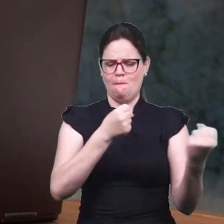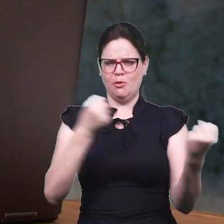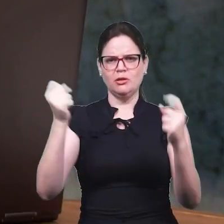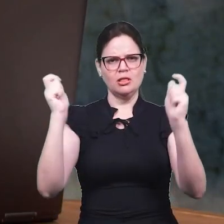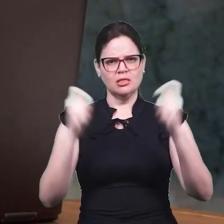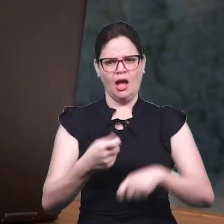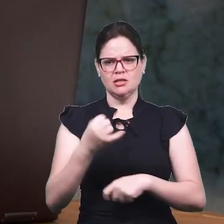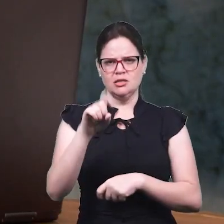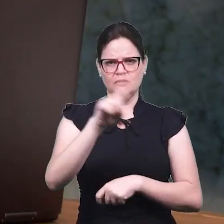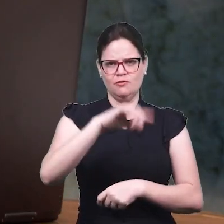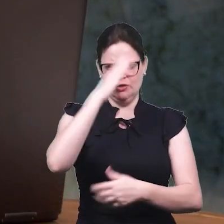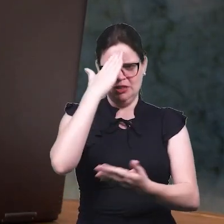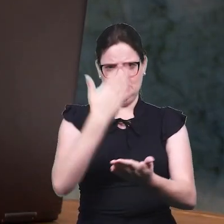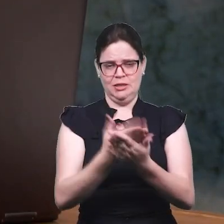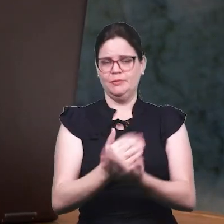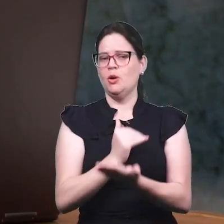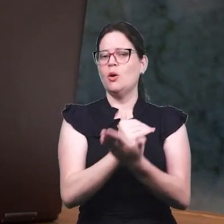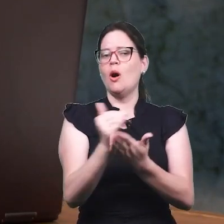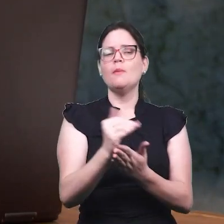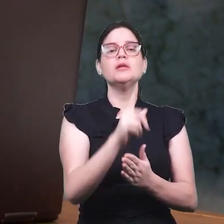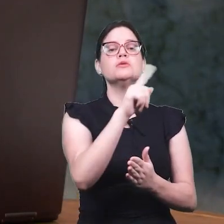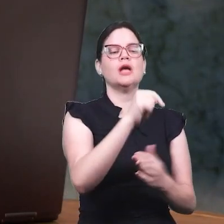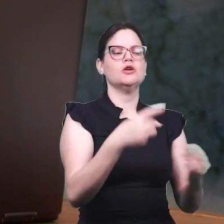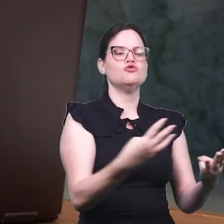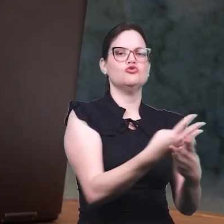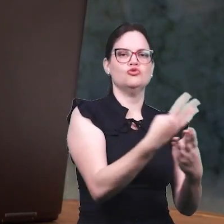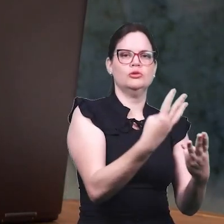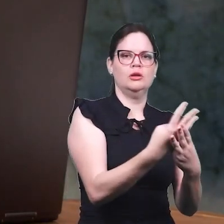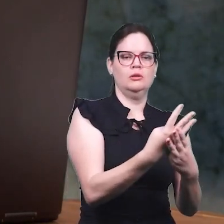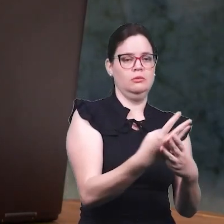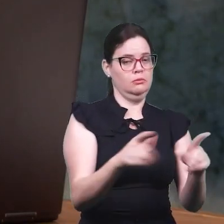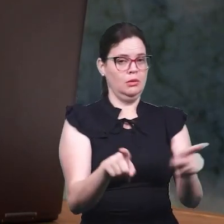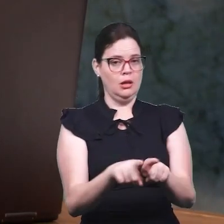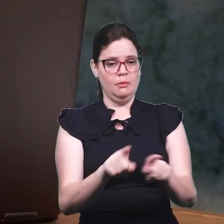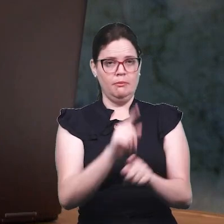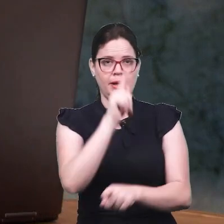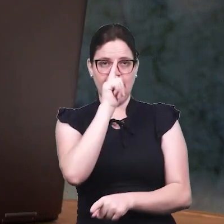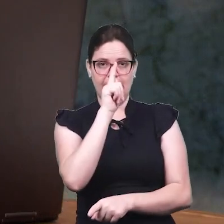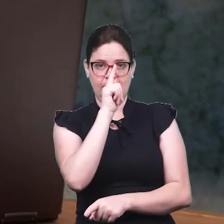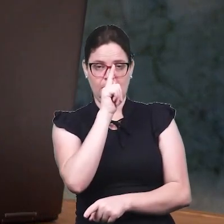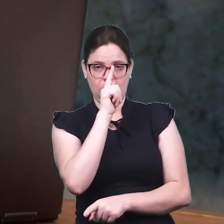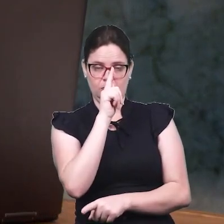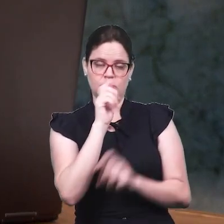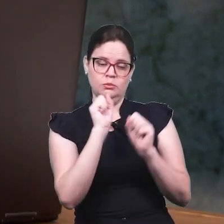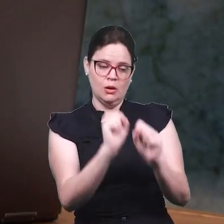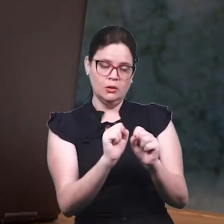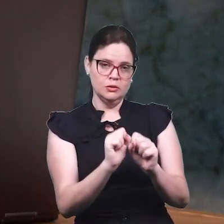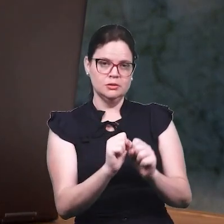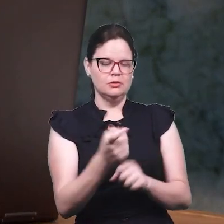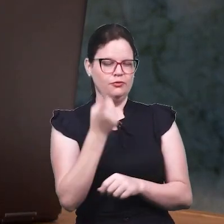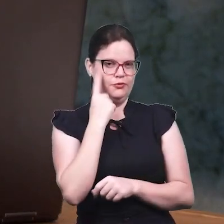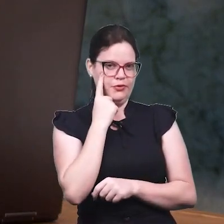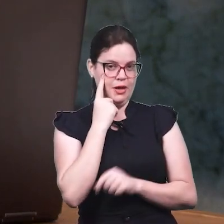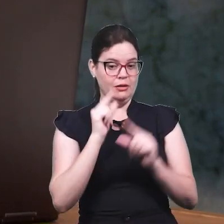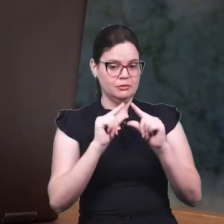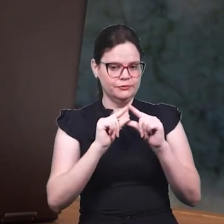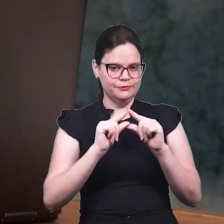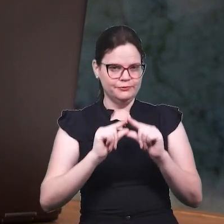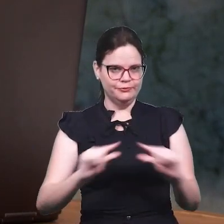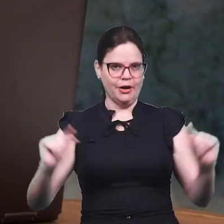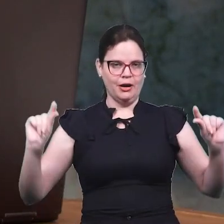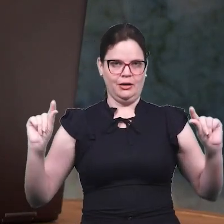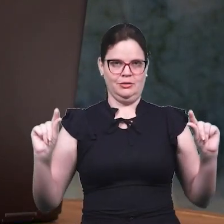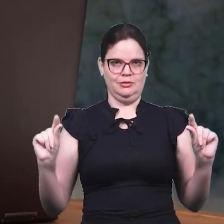crê. Primeiro do judeu e também do grego. Olha a expressão